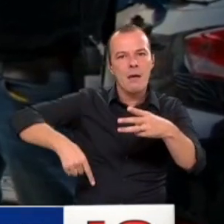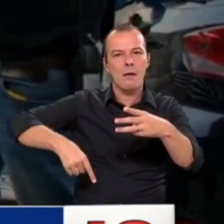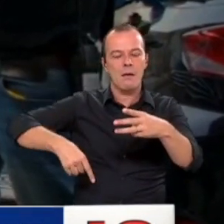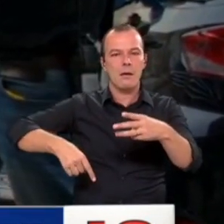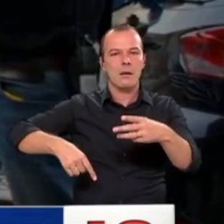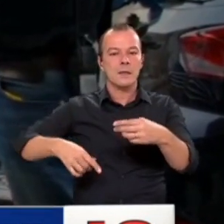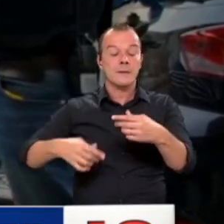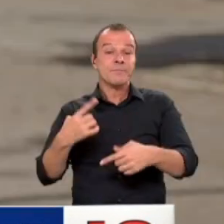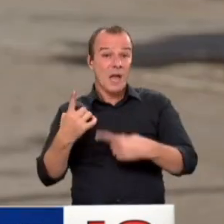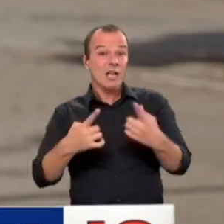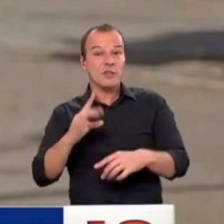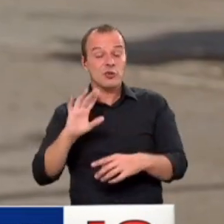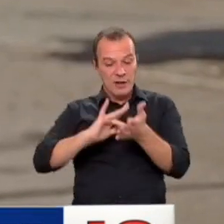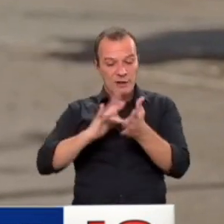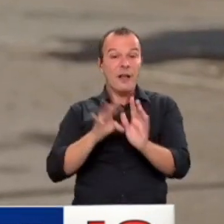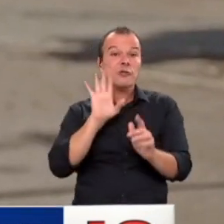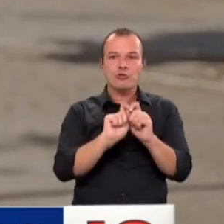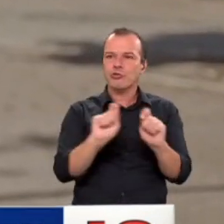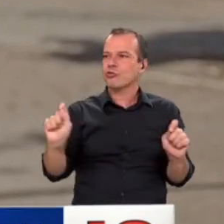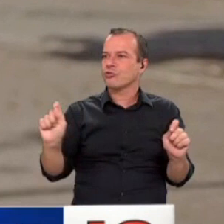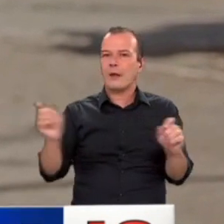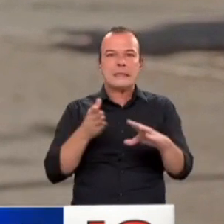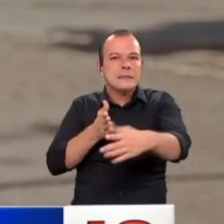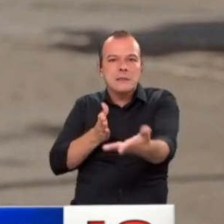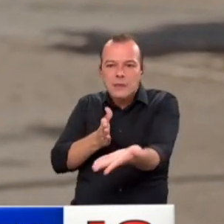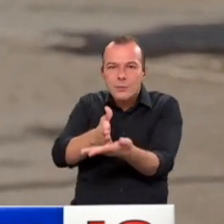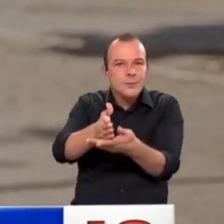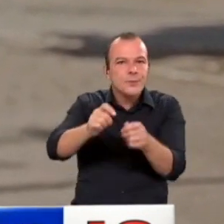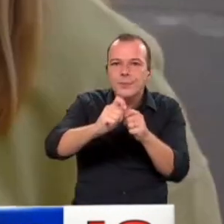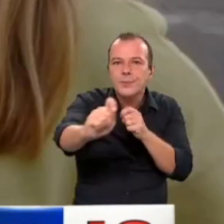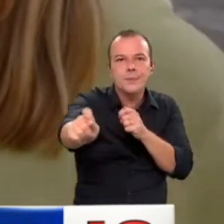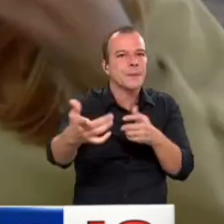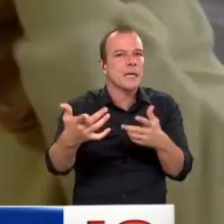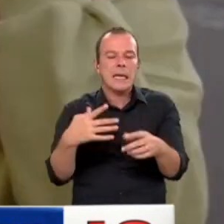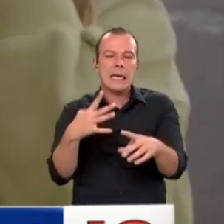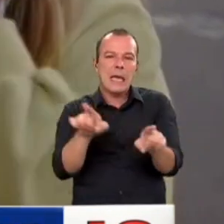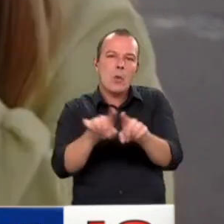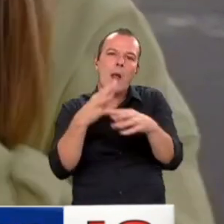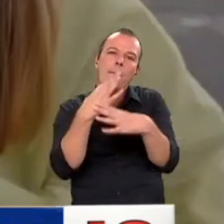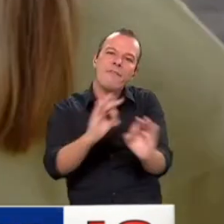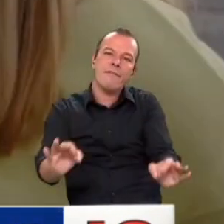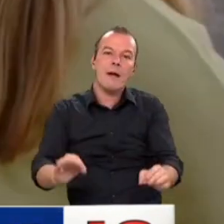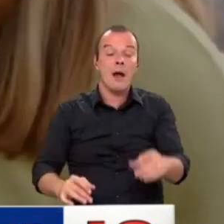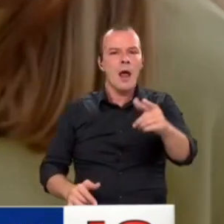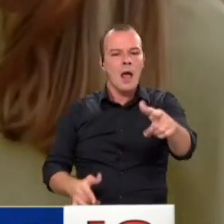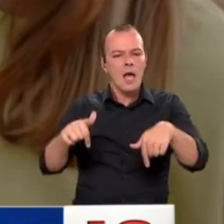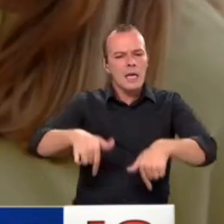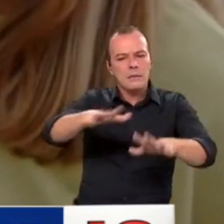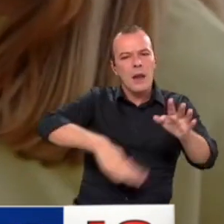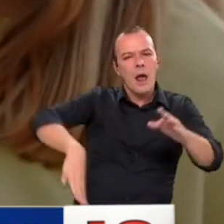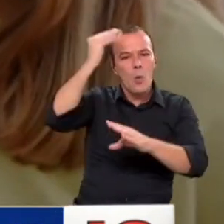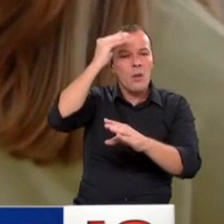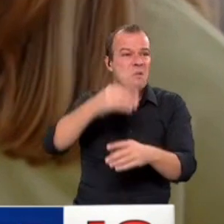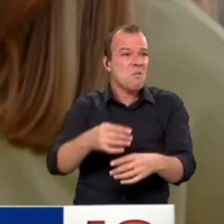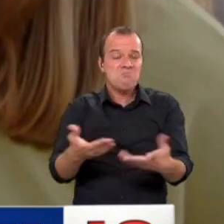ver a novela, não tem a percepção das vezes que eles filmam. Para até ficar quase perfeito, pois. Não é? Quando no Alentejo não há muitas que normalmente...